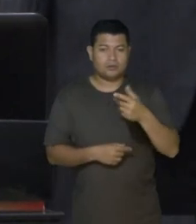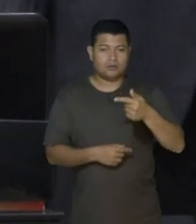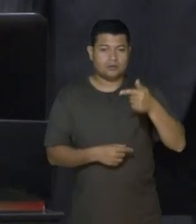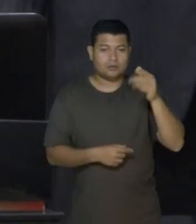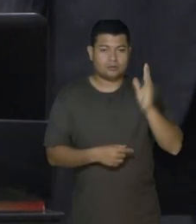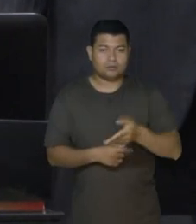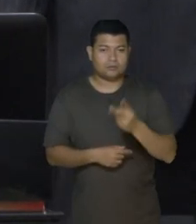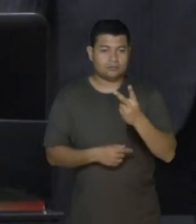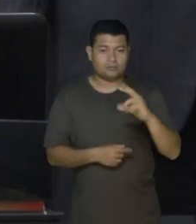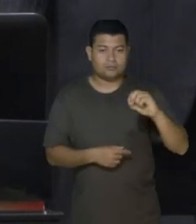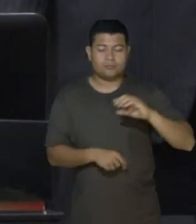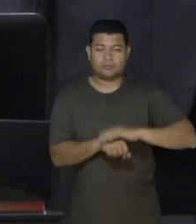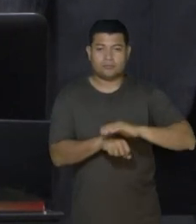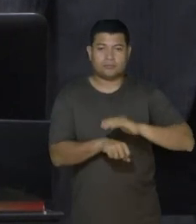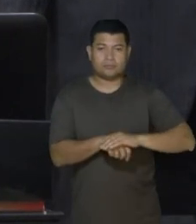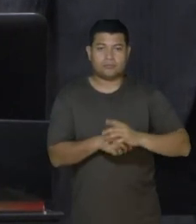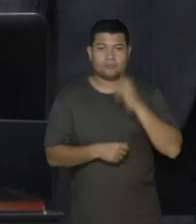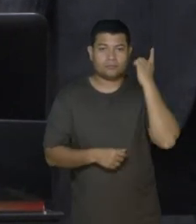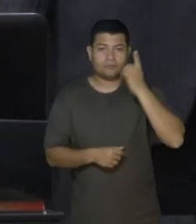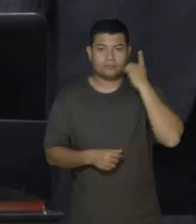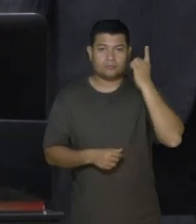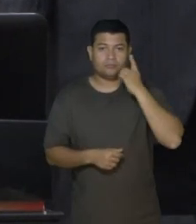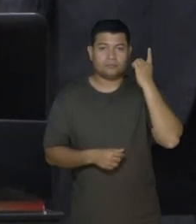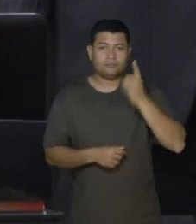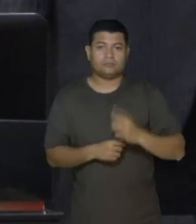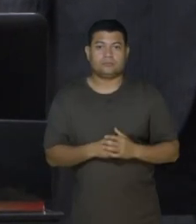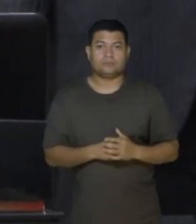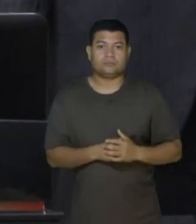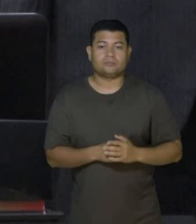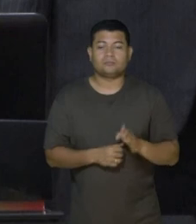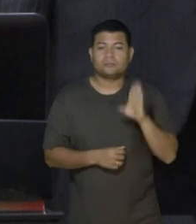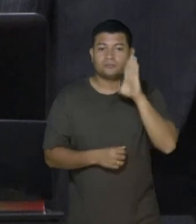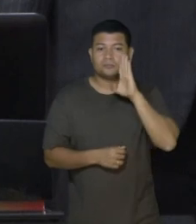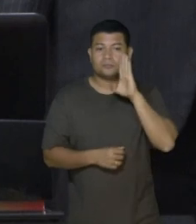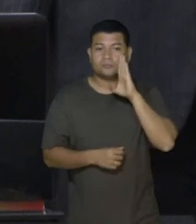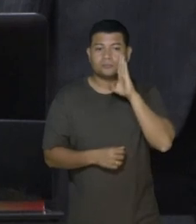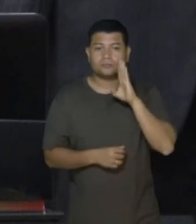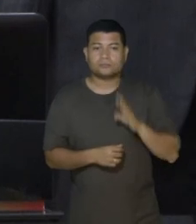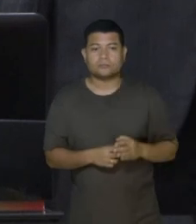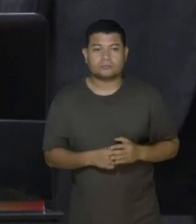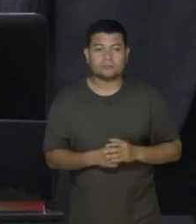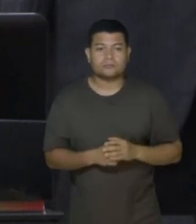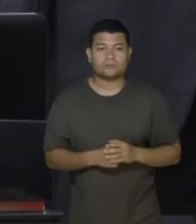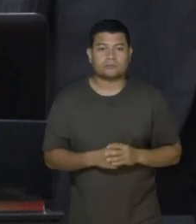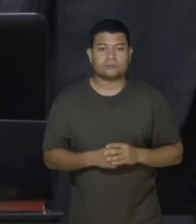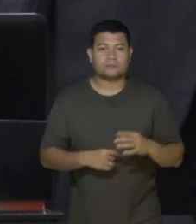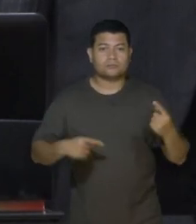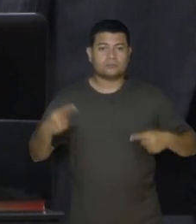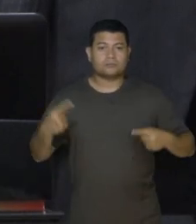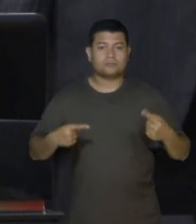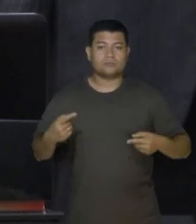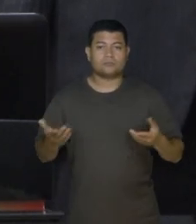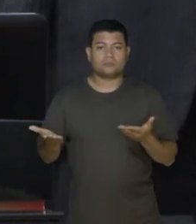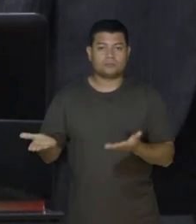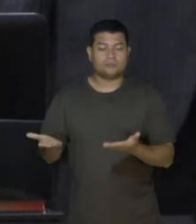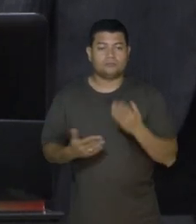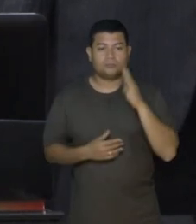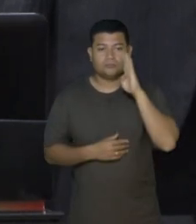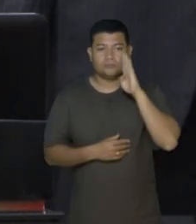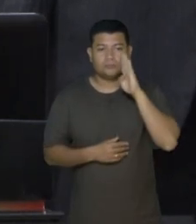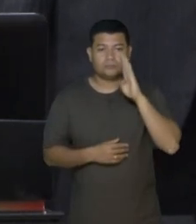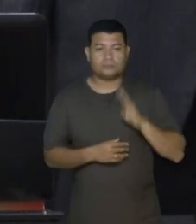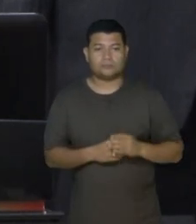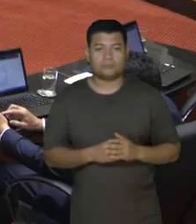037/20, de autoria do deputado Nilson Belanda. Em discussão, para discutir o autor, deputado Nilson